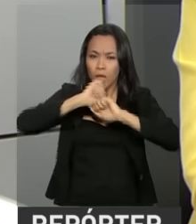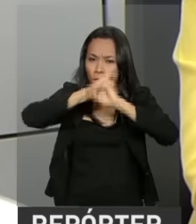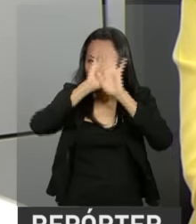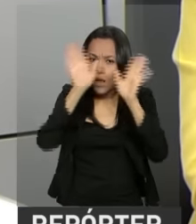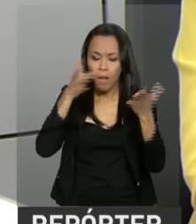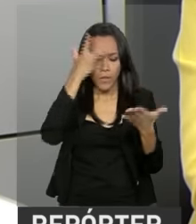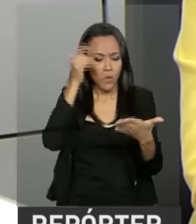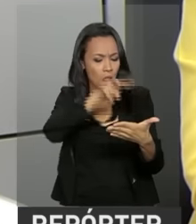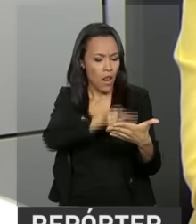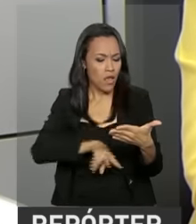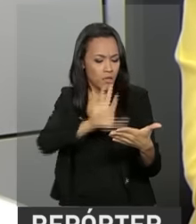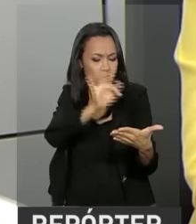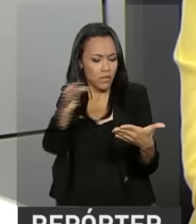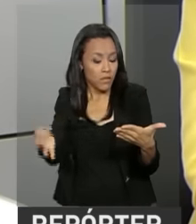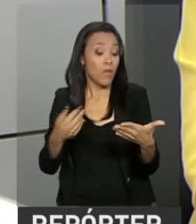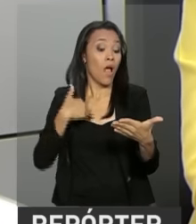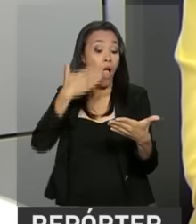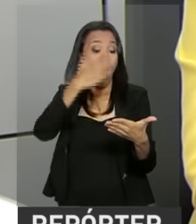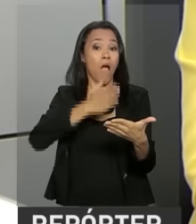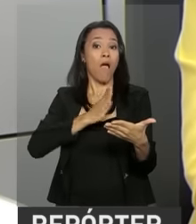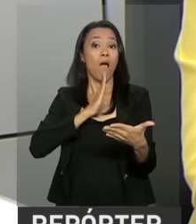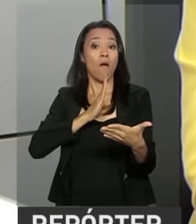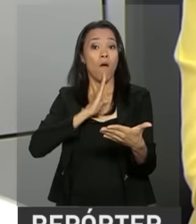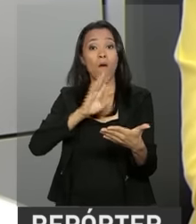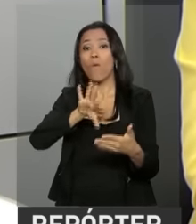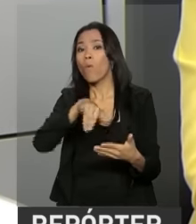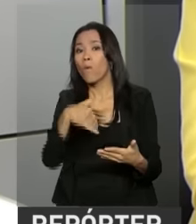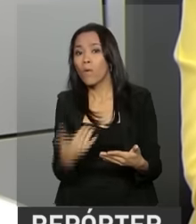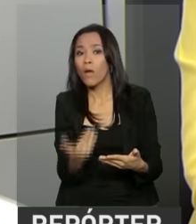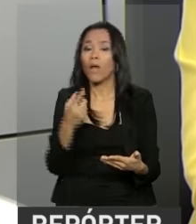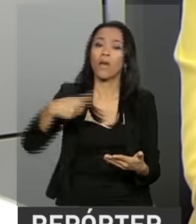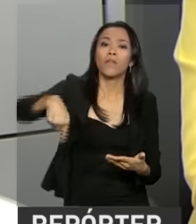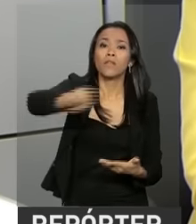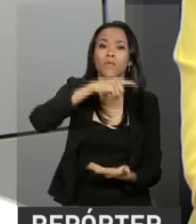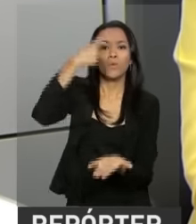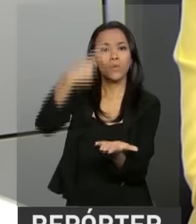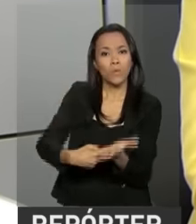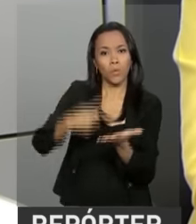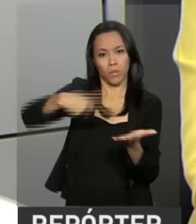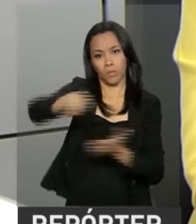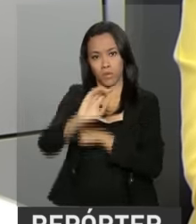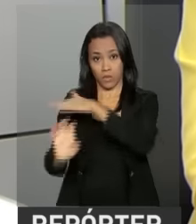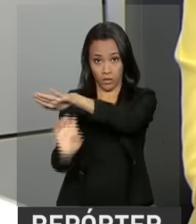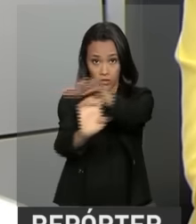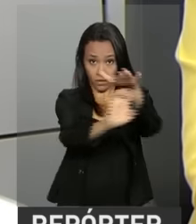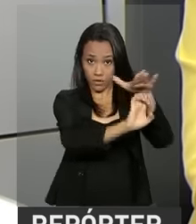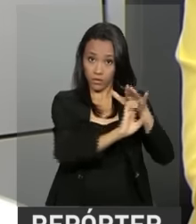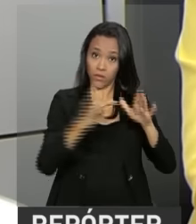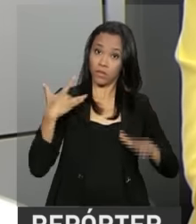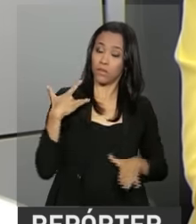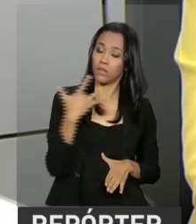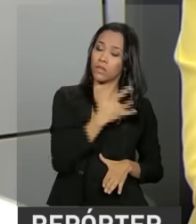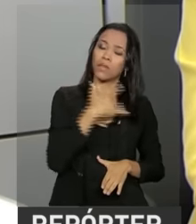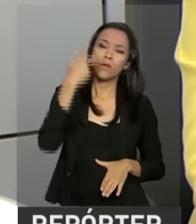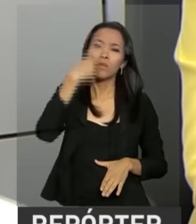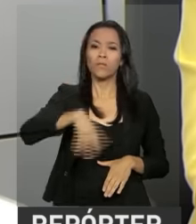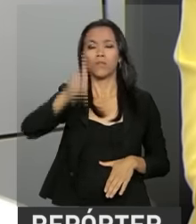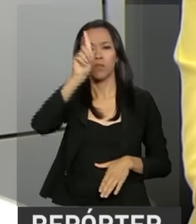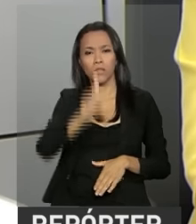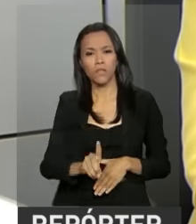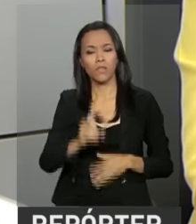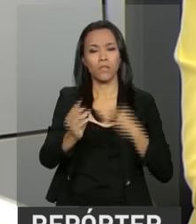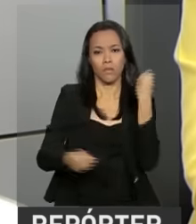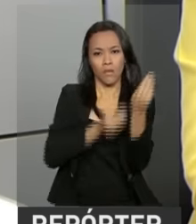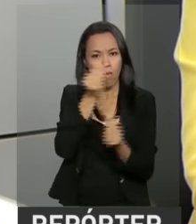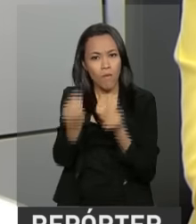consumidores conheçam Quais são as obrigações das operadoras de plano de saúde Quais são os seus direitos e como ele